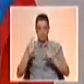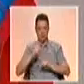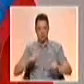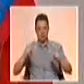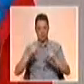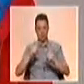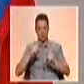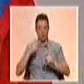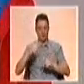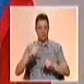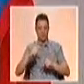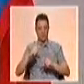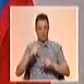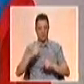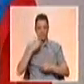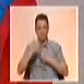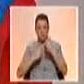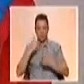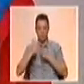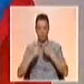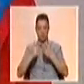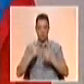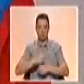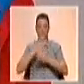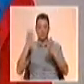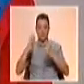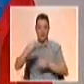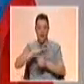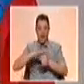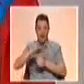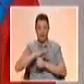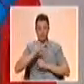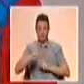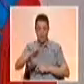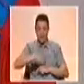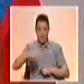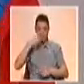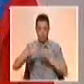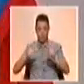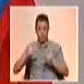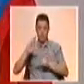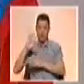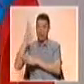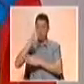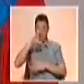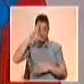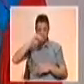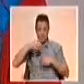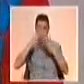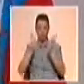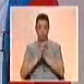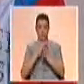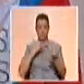possam fazer perguntas, porque toca muitas áreas, não é? Ninguém sabe, nem as pessoas do ambiente, como eu, sabem de tudo,